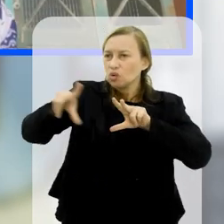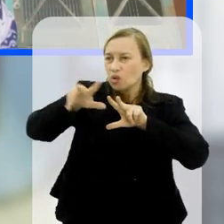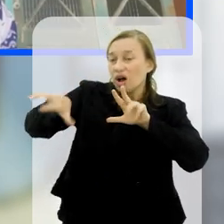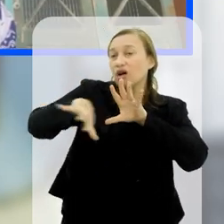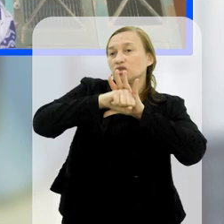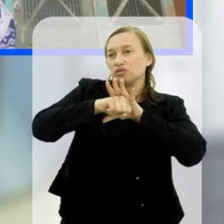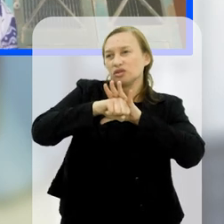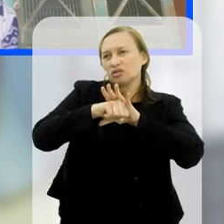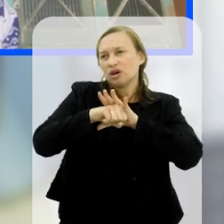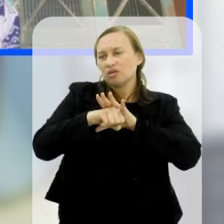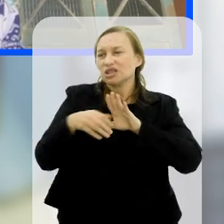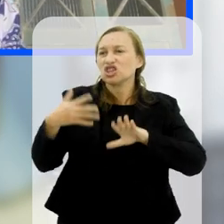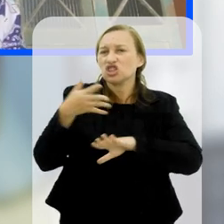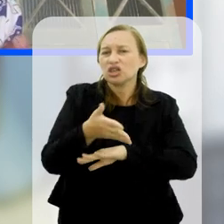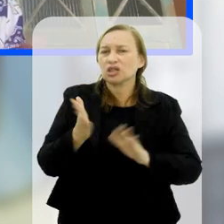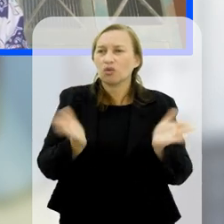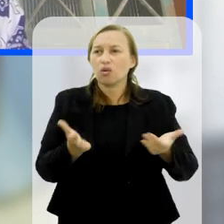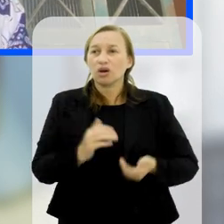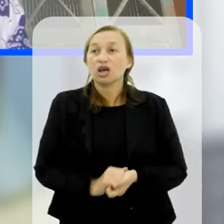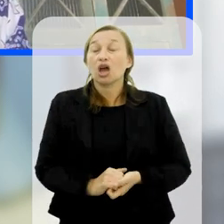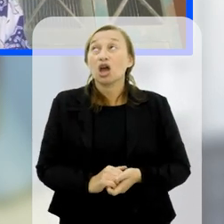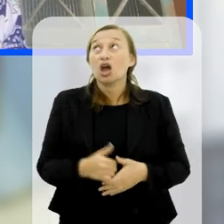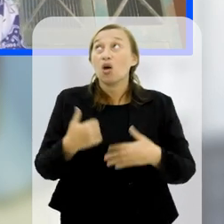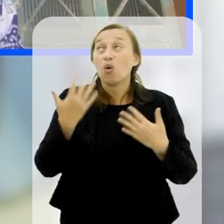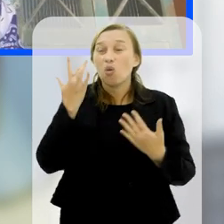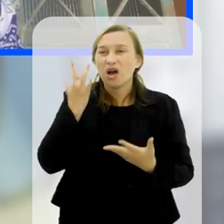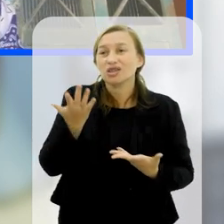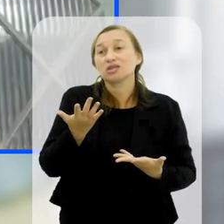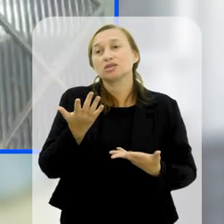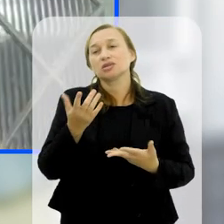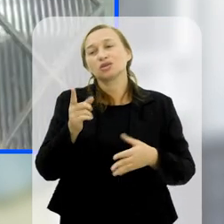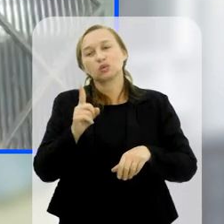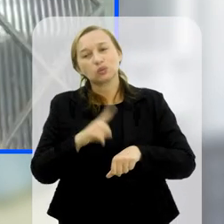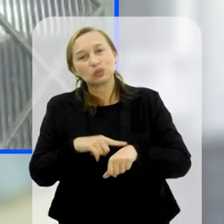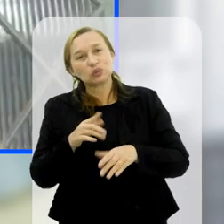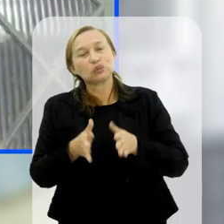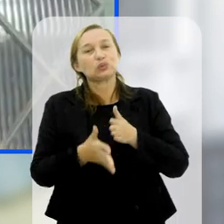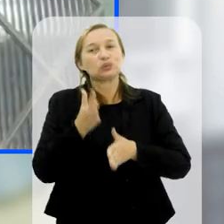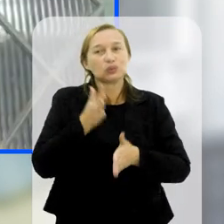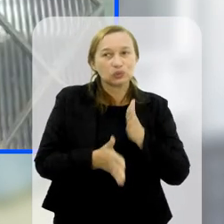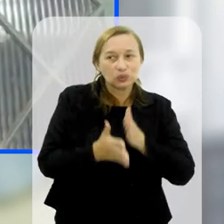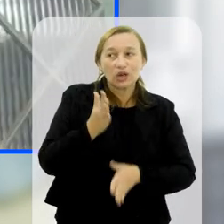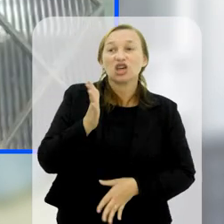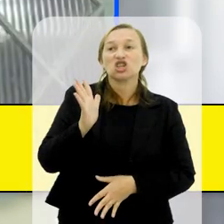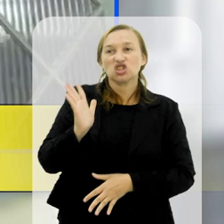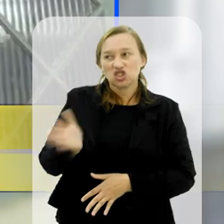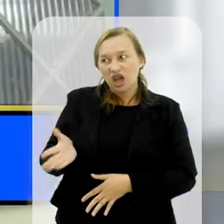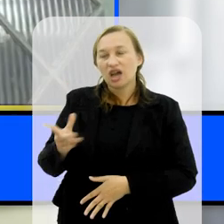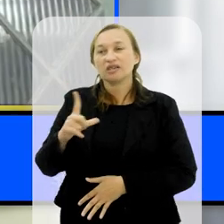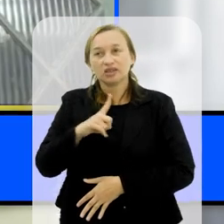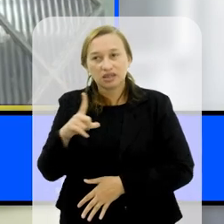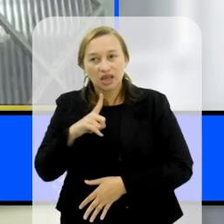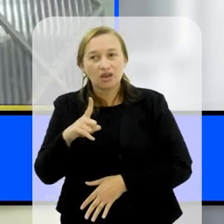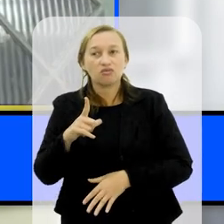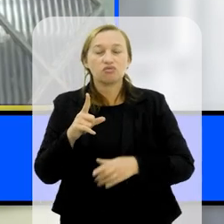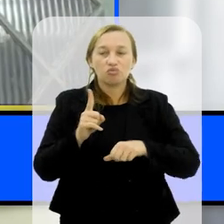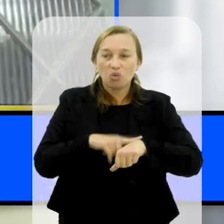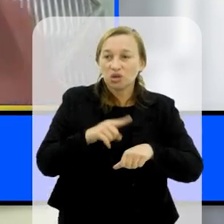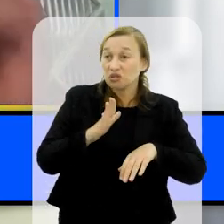aí? Eu acho que é um momento caótico, assim. A gente já passou de um momento mais